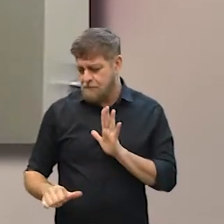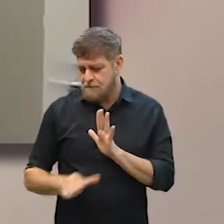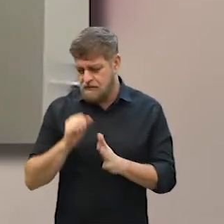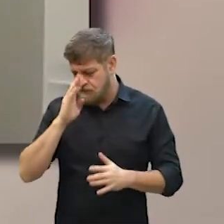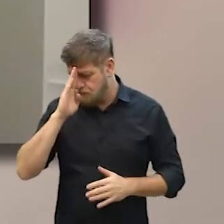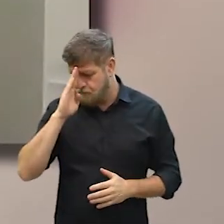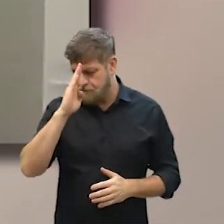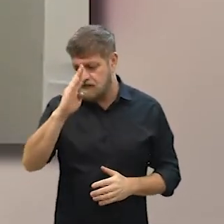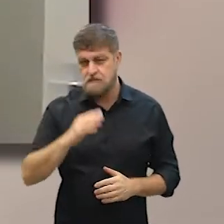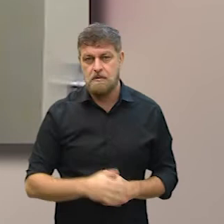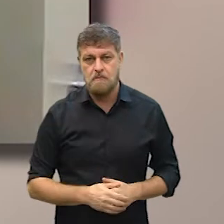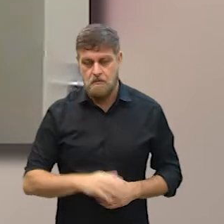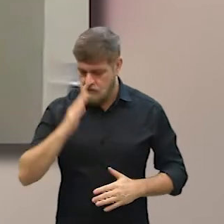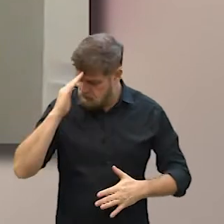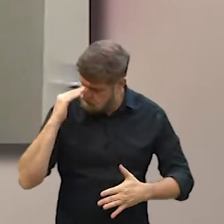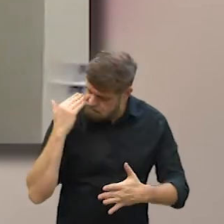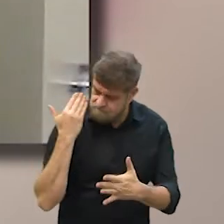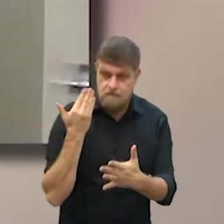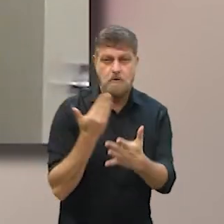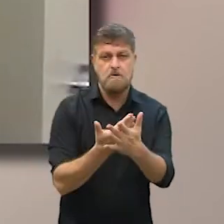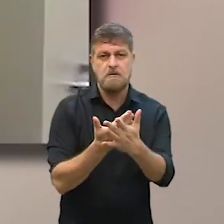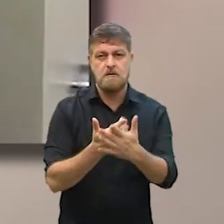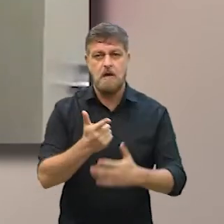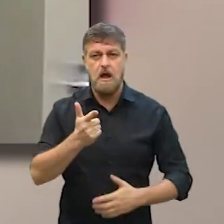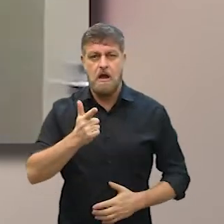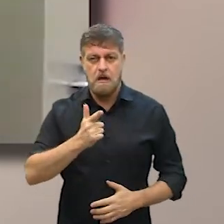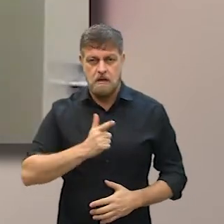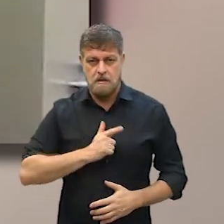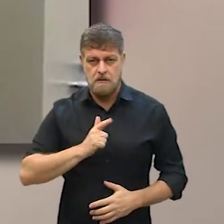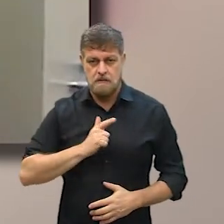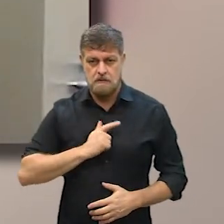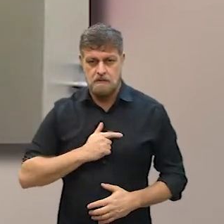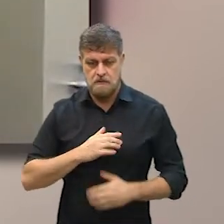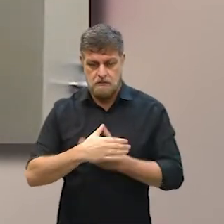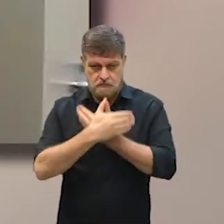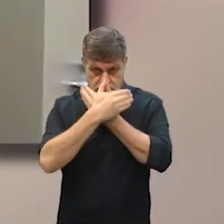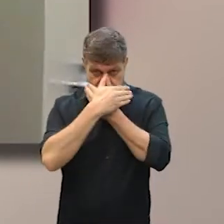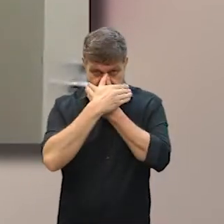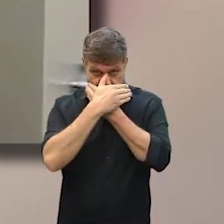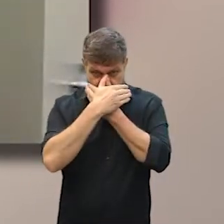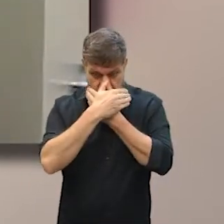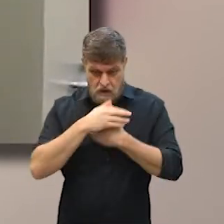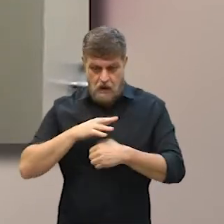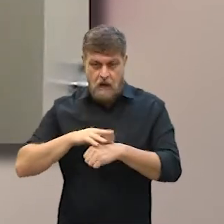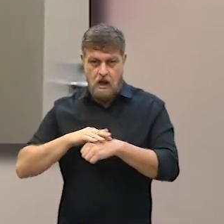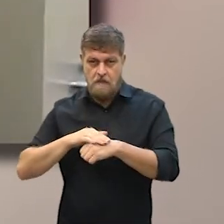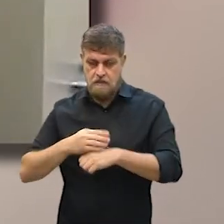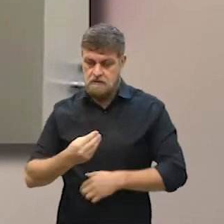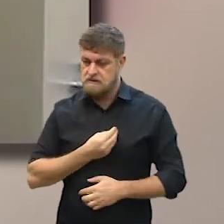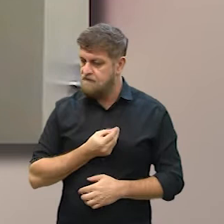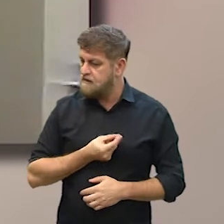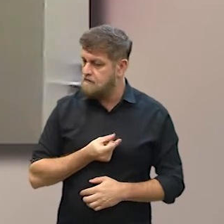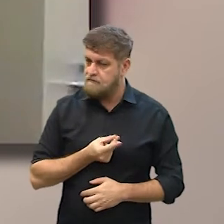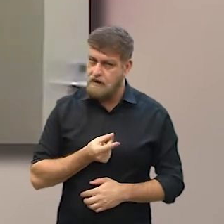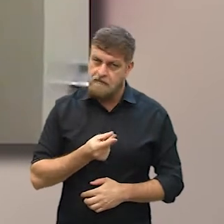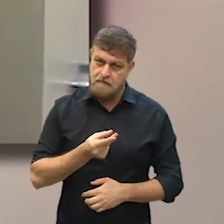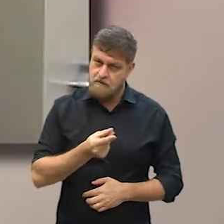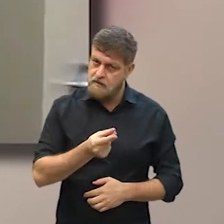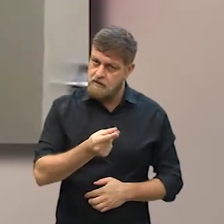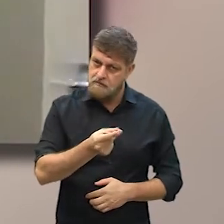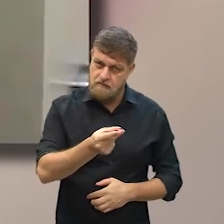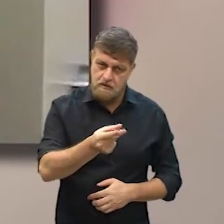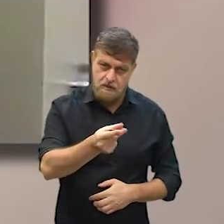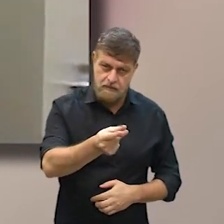em primeiro lugar a confiança tem a doença lúpus e vai ser uma doença que vai acompanhar